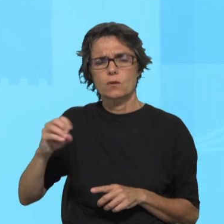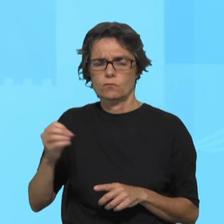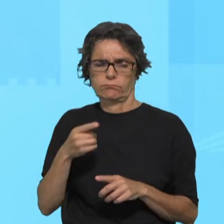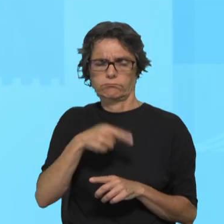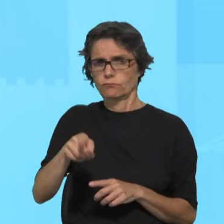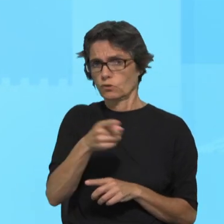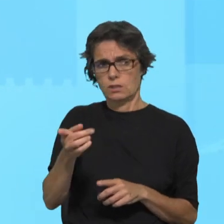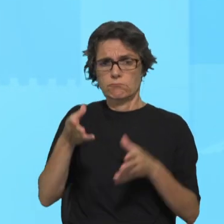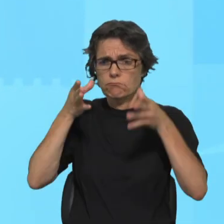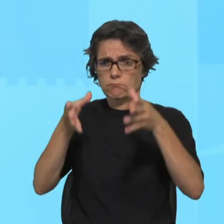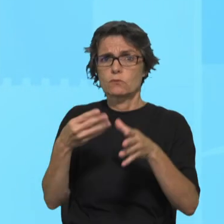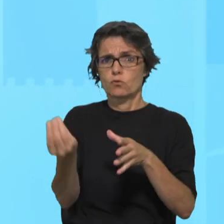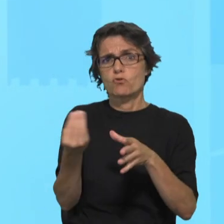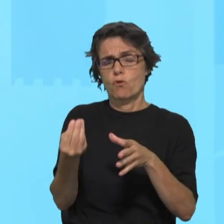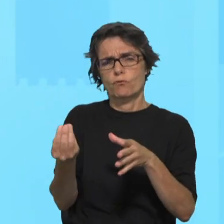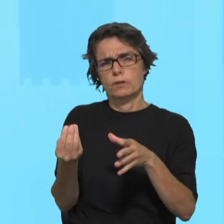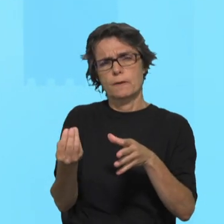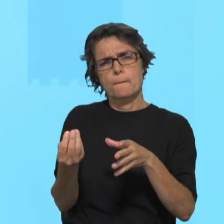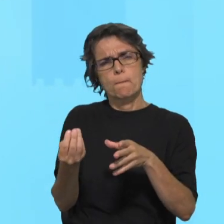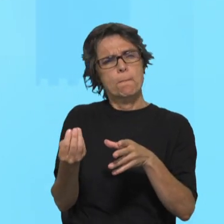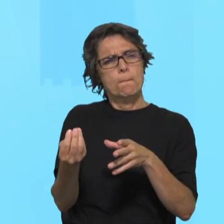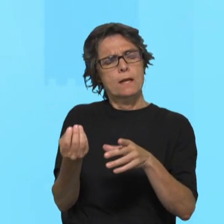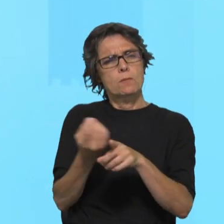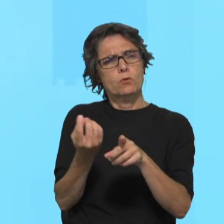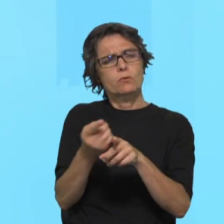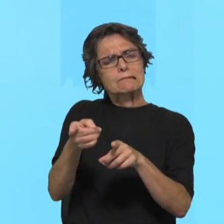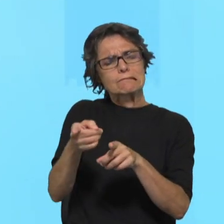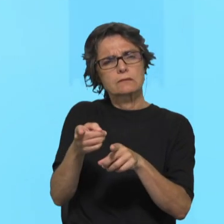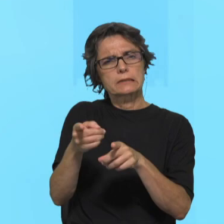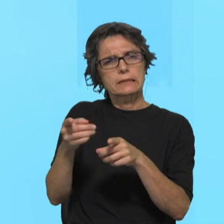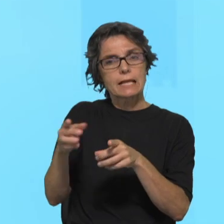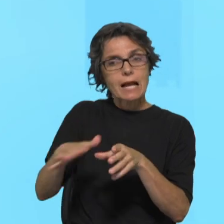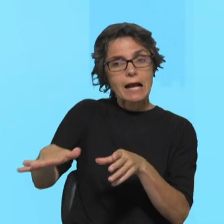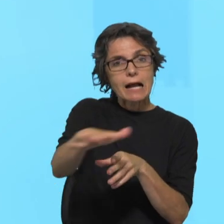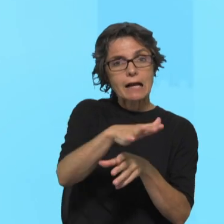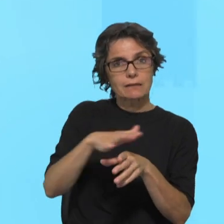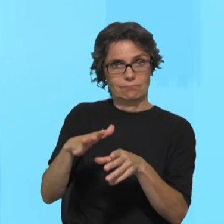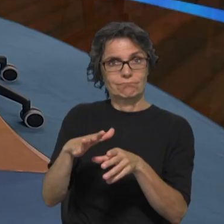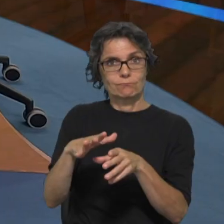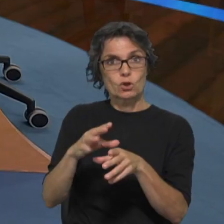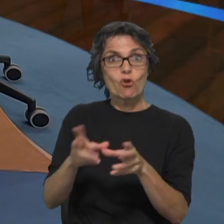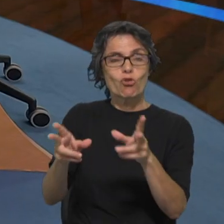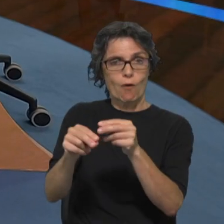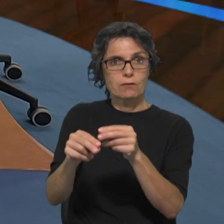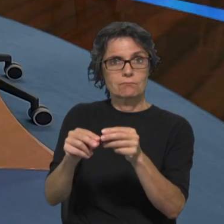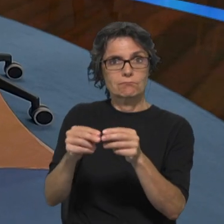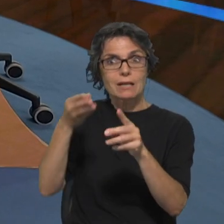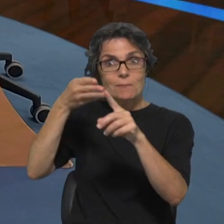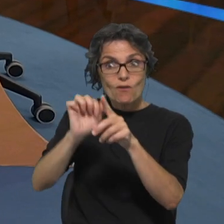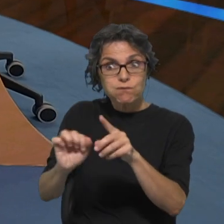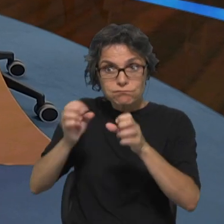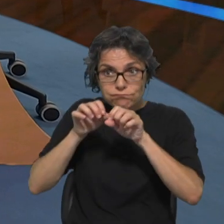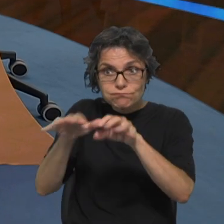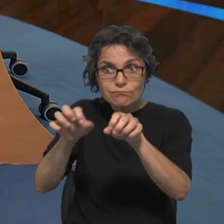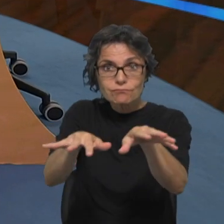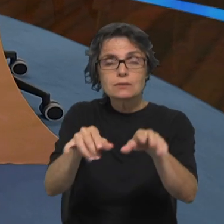partida, é abrir-lhes também territórios de missão, porque também sei que há projetos que levam